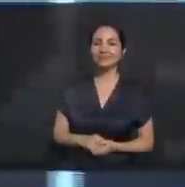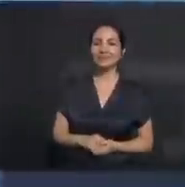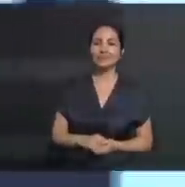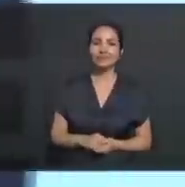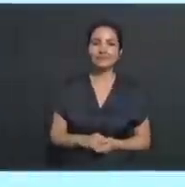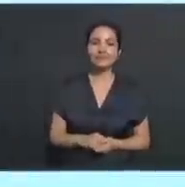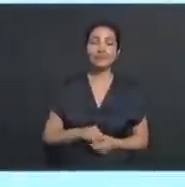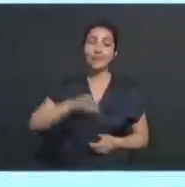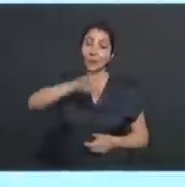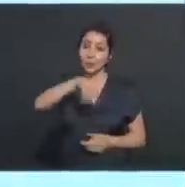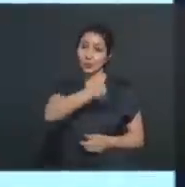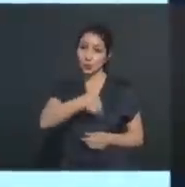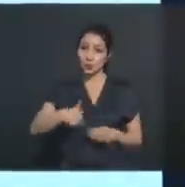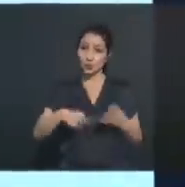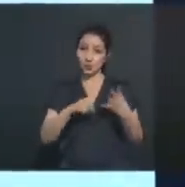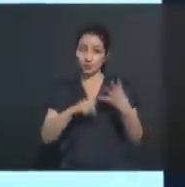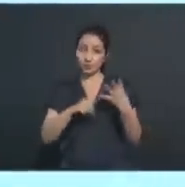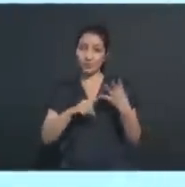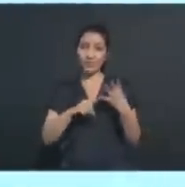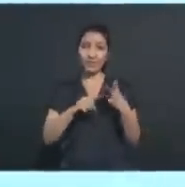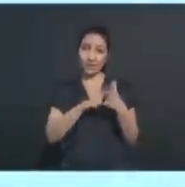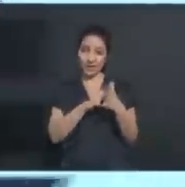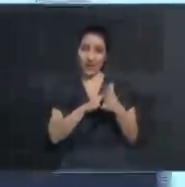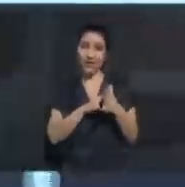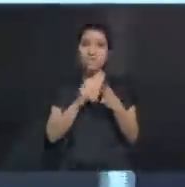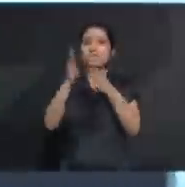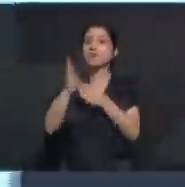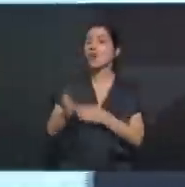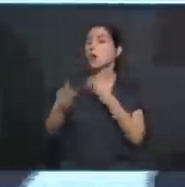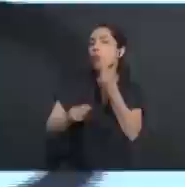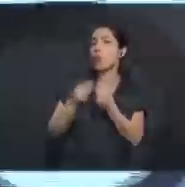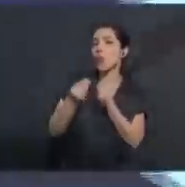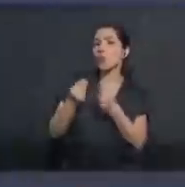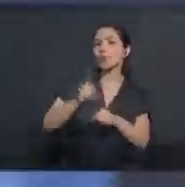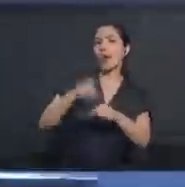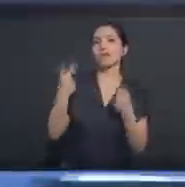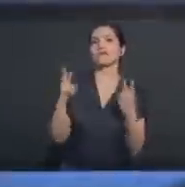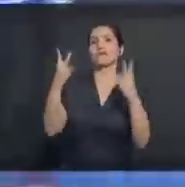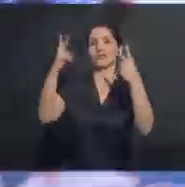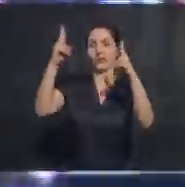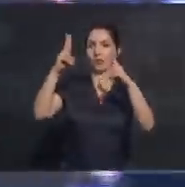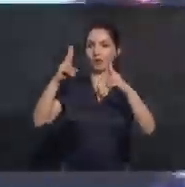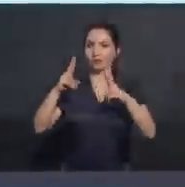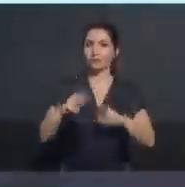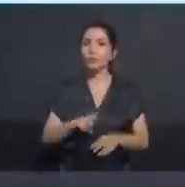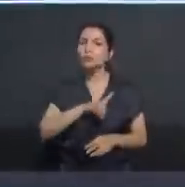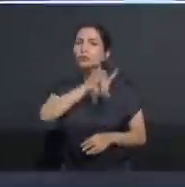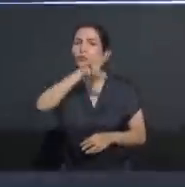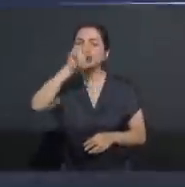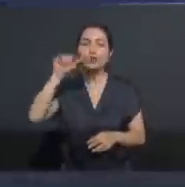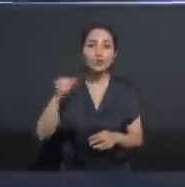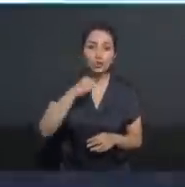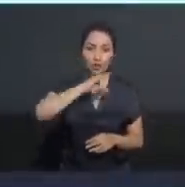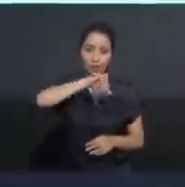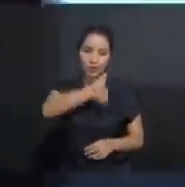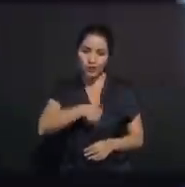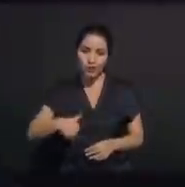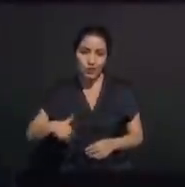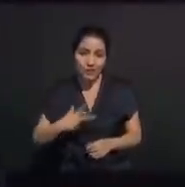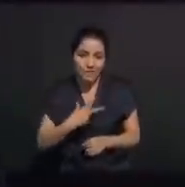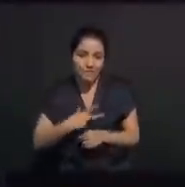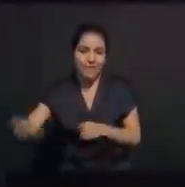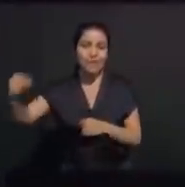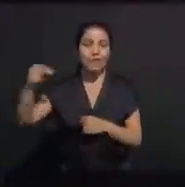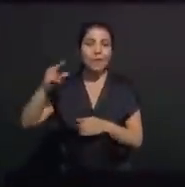E José foi fiel também, sabe aonde? Na vitória. Quando José venceu, ele se tornou mais fiel do que quando ele estava